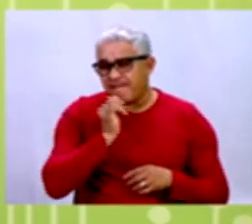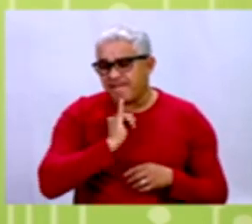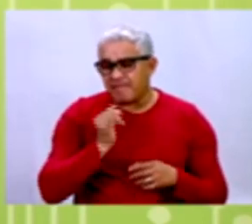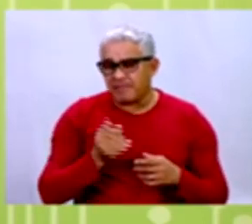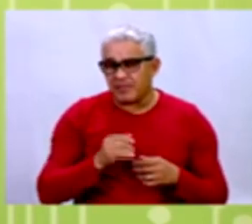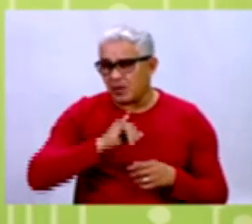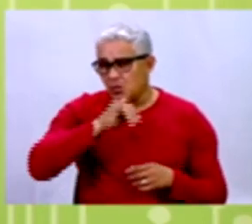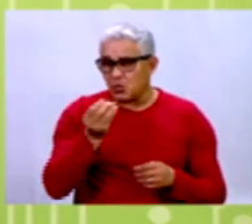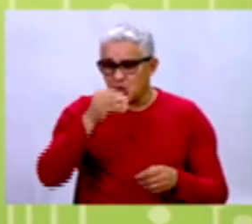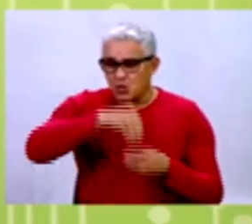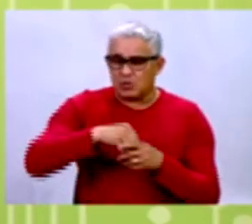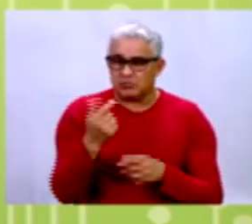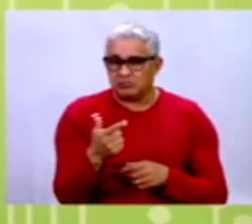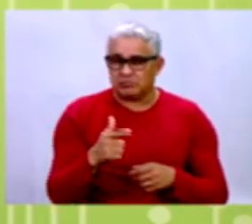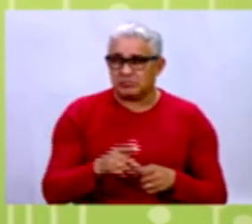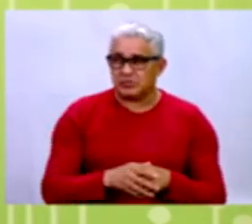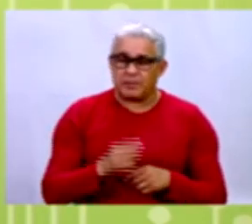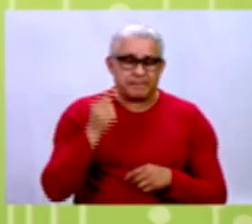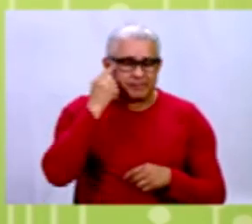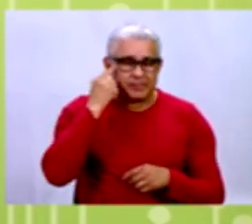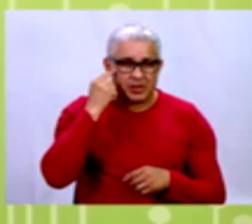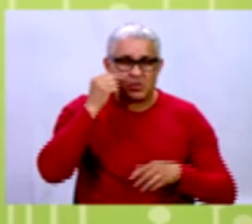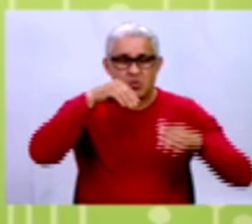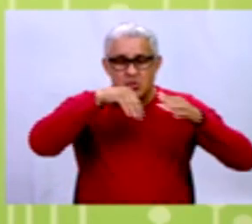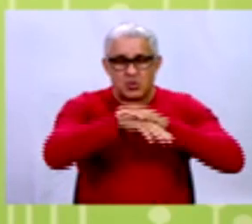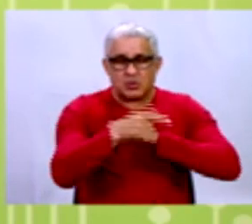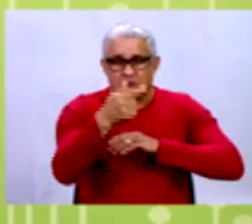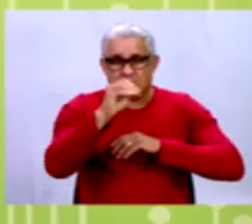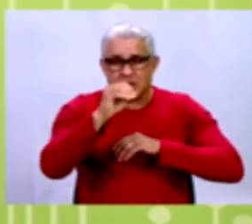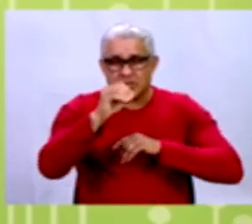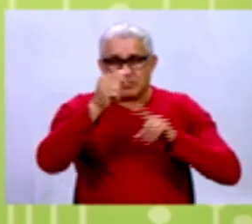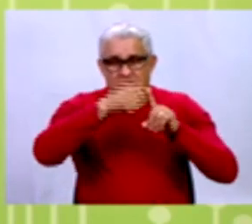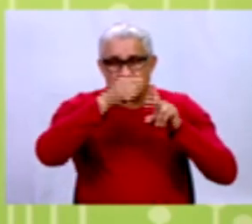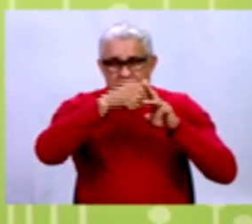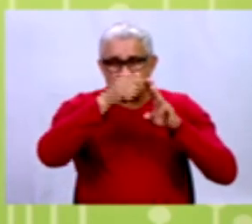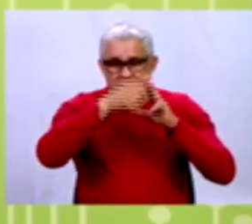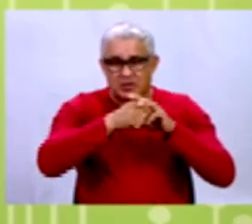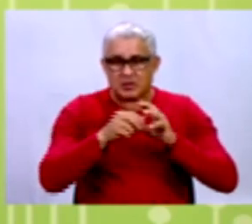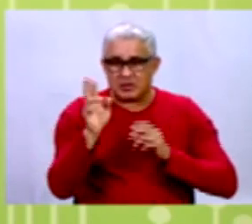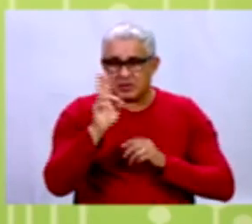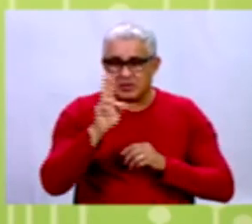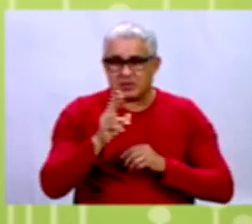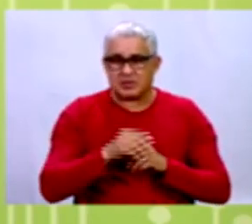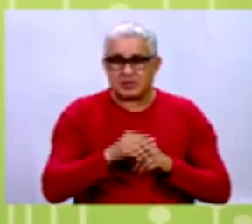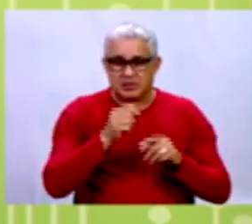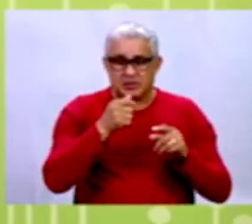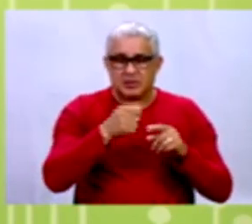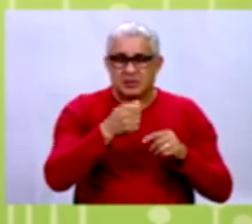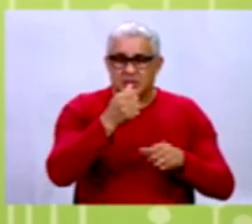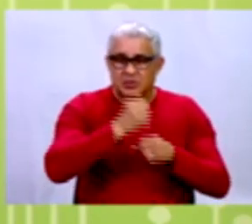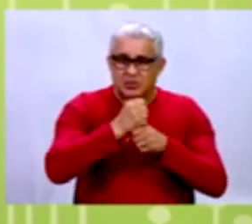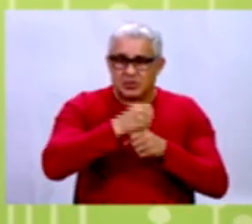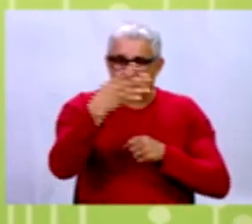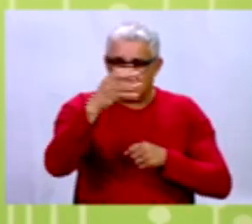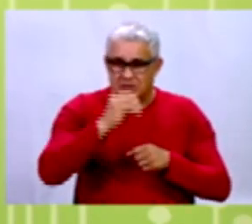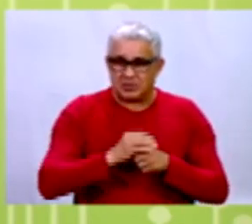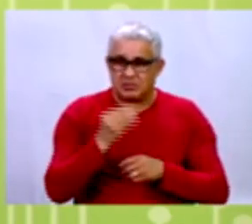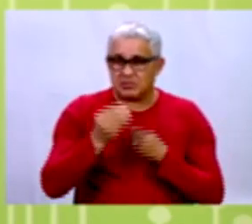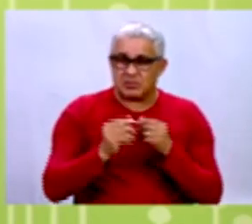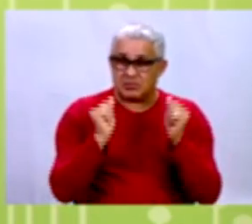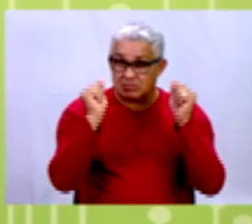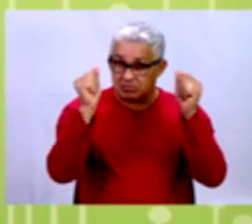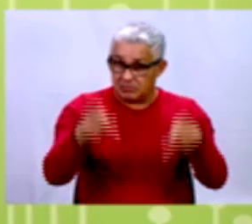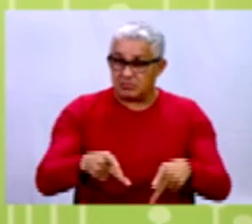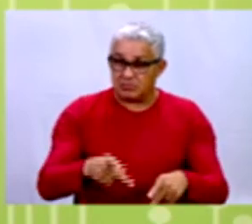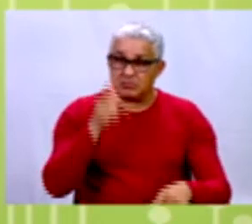colocar juros. Mas imagina que vocês forem guardar R$ 70 por mês durante esses 40 anos, né? Quando você se aposentar,